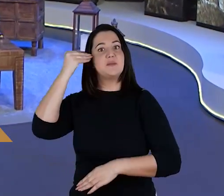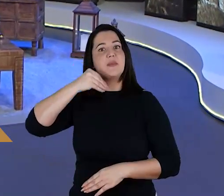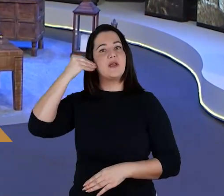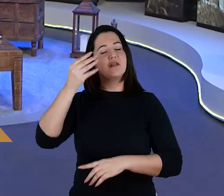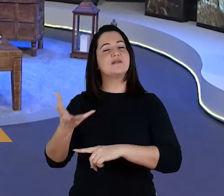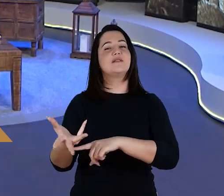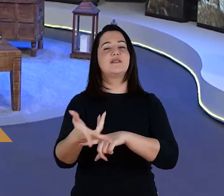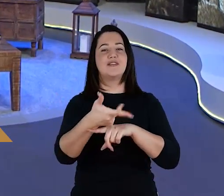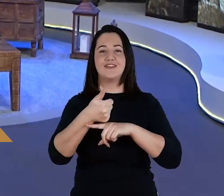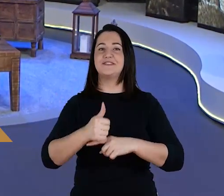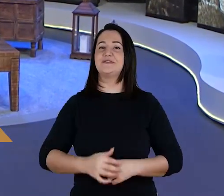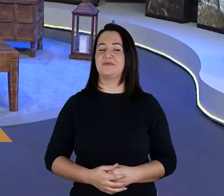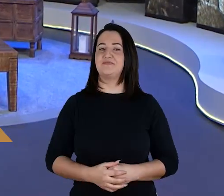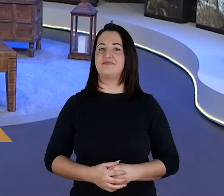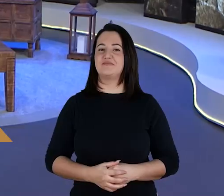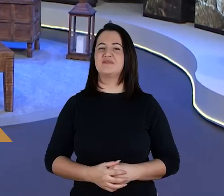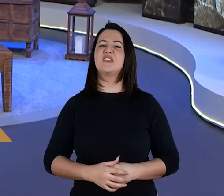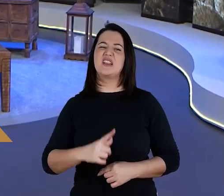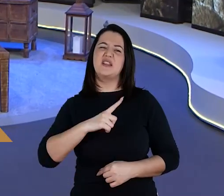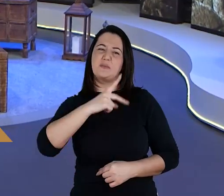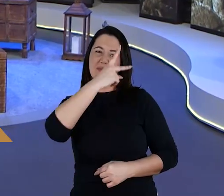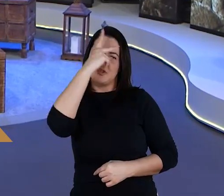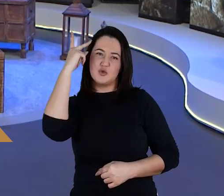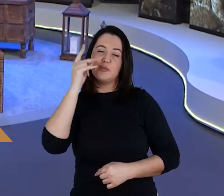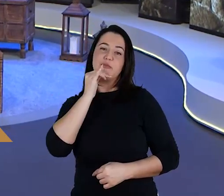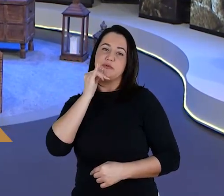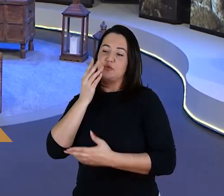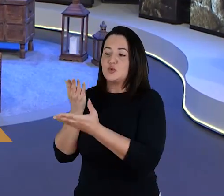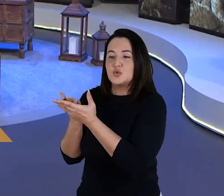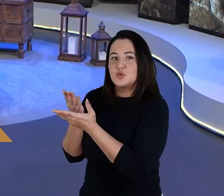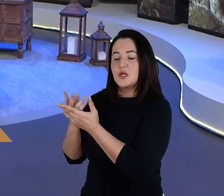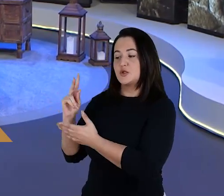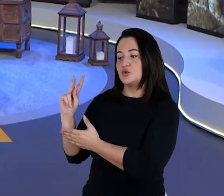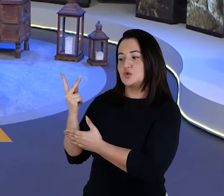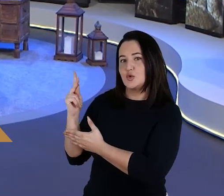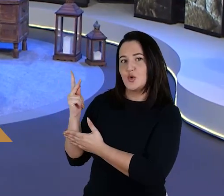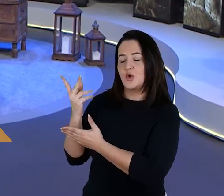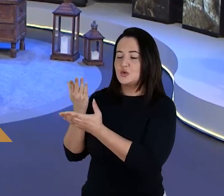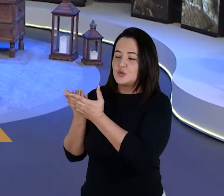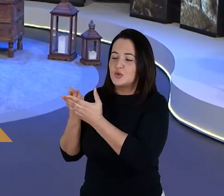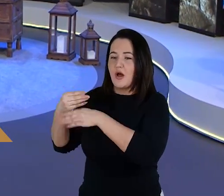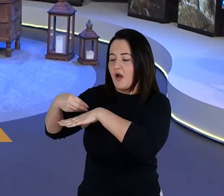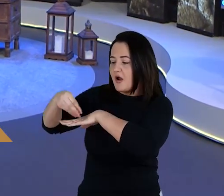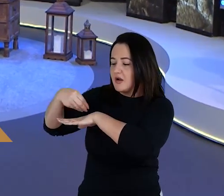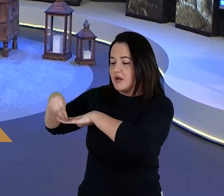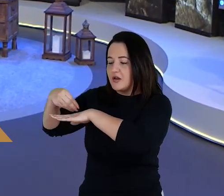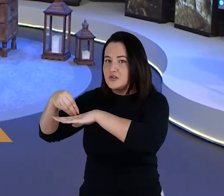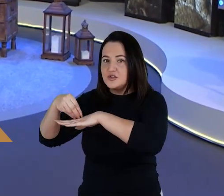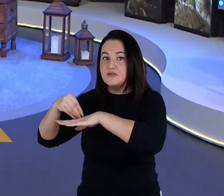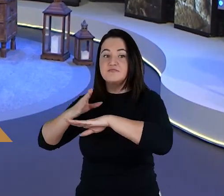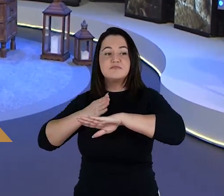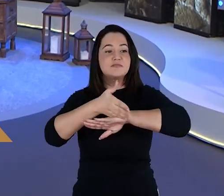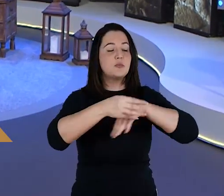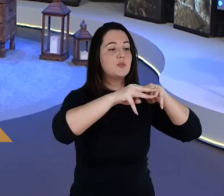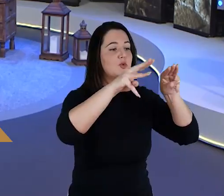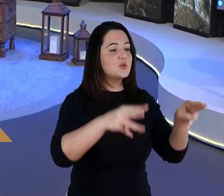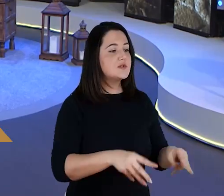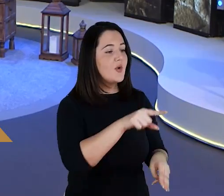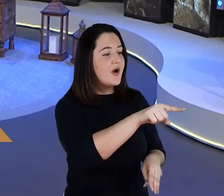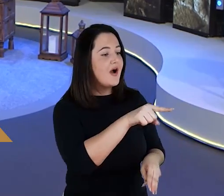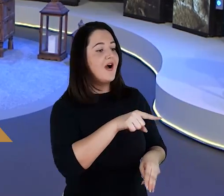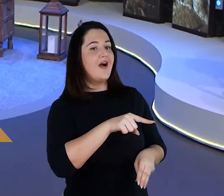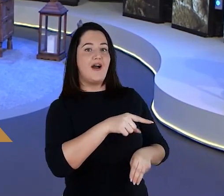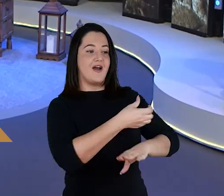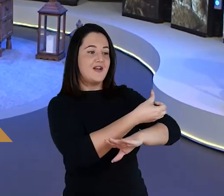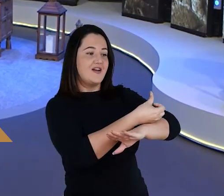especialmente para aqueles que têm a oportunidade de estudar a história antiga, a arqueologia. Cada objeto, cada detalhe torna a